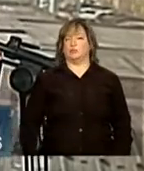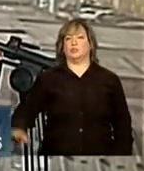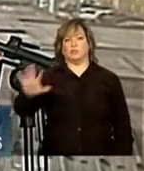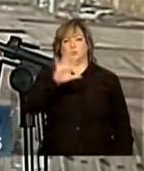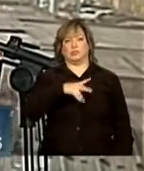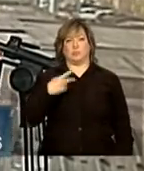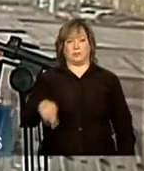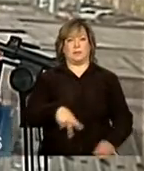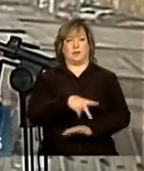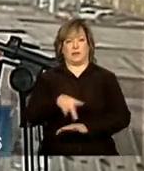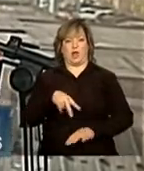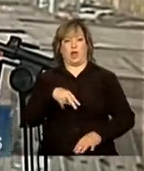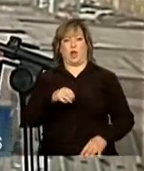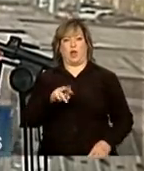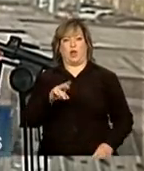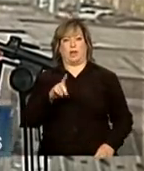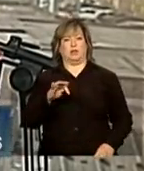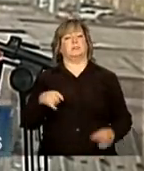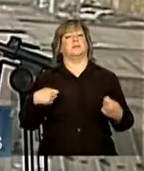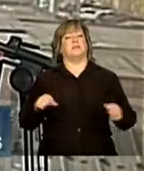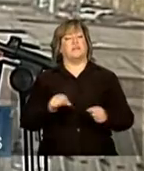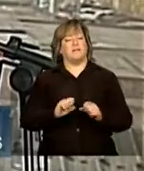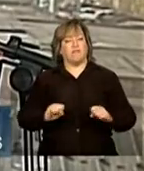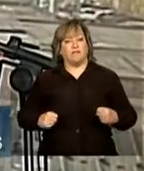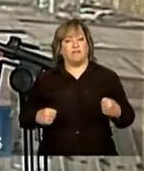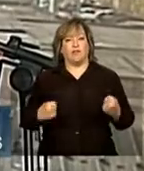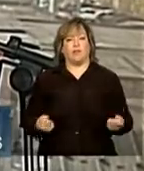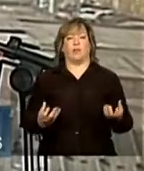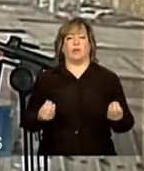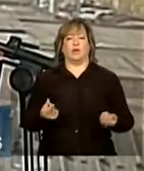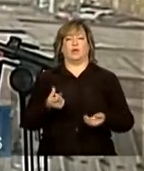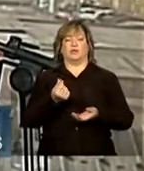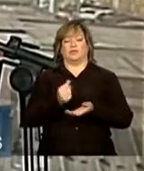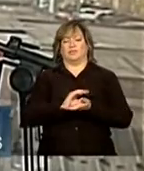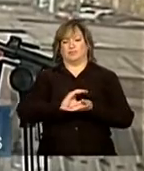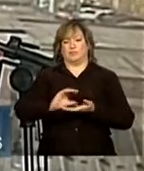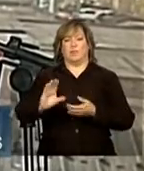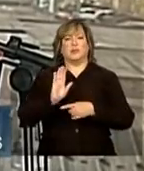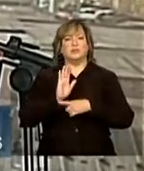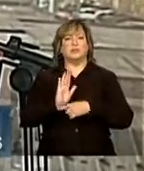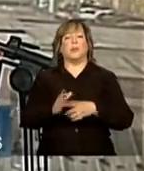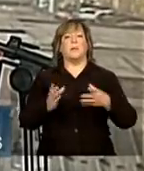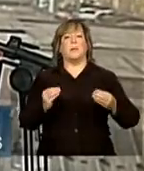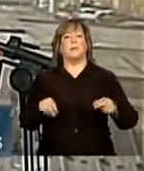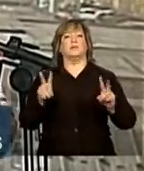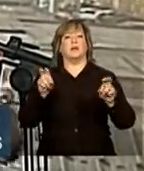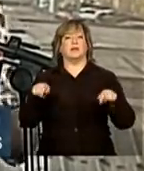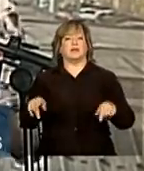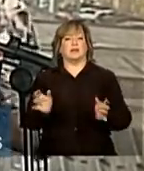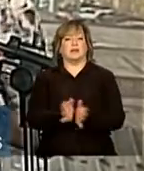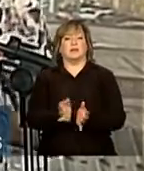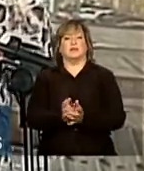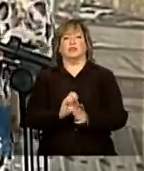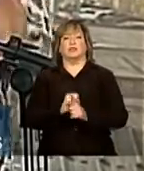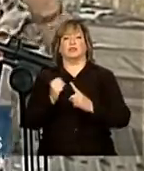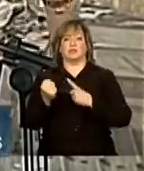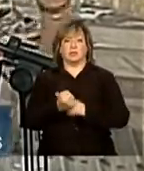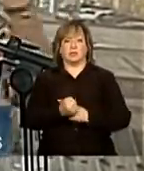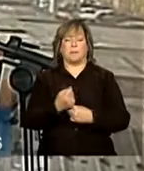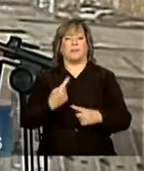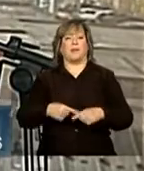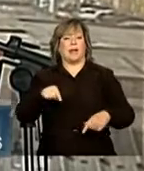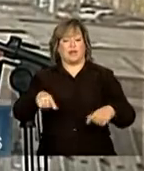país, nós temos de fazer um grande esforço e investir muito na questão social, porque aqui é